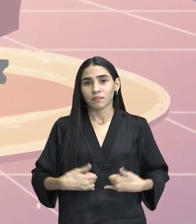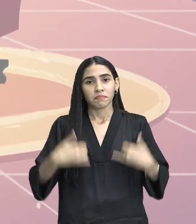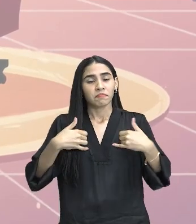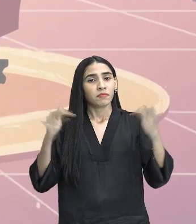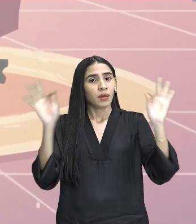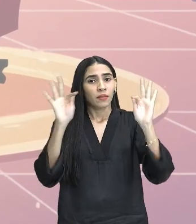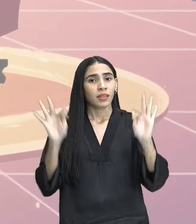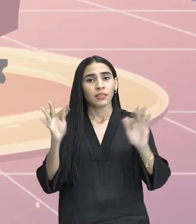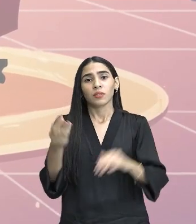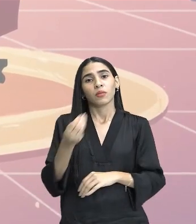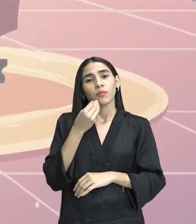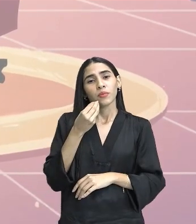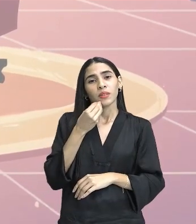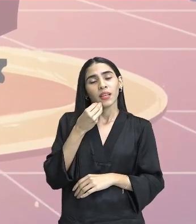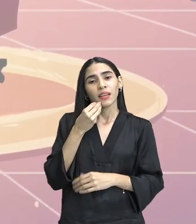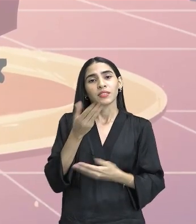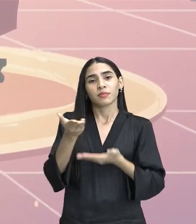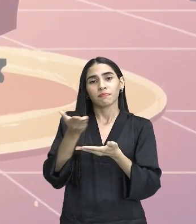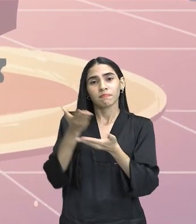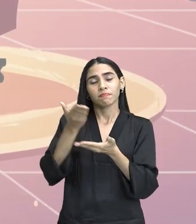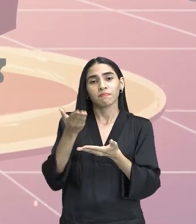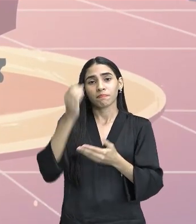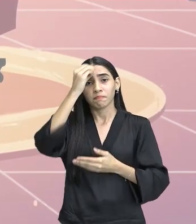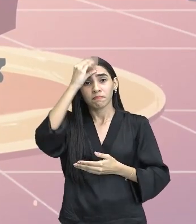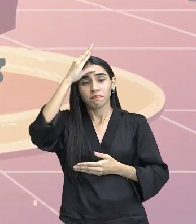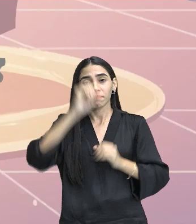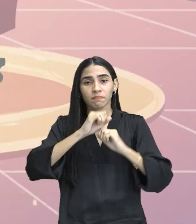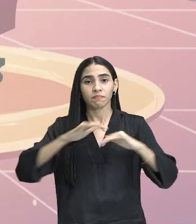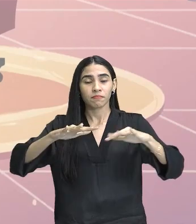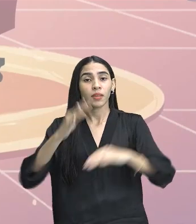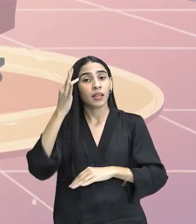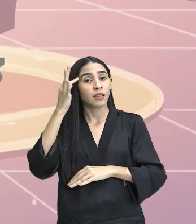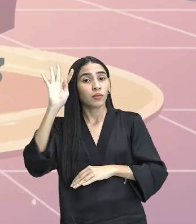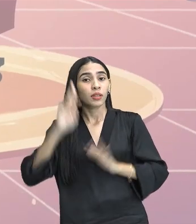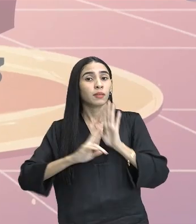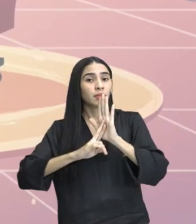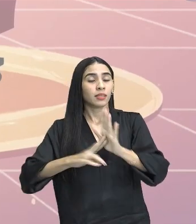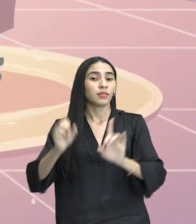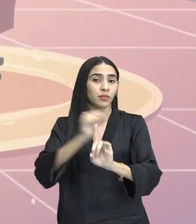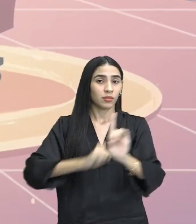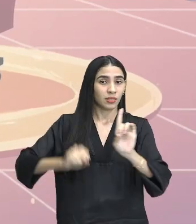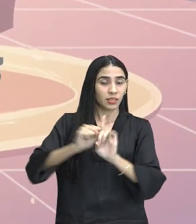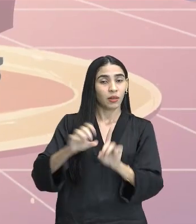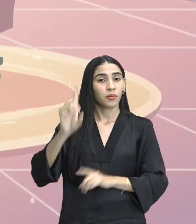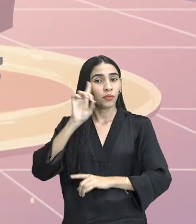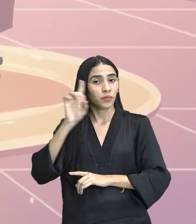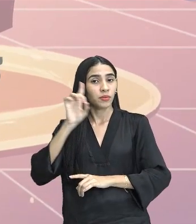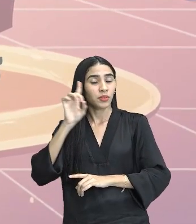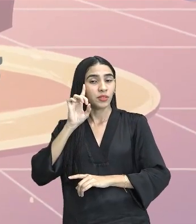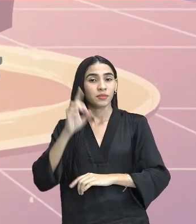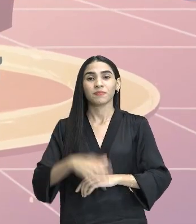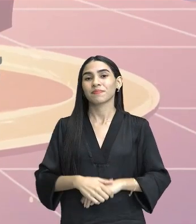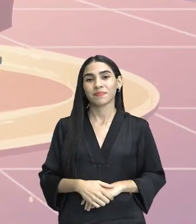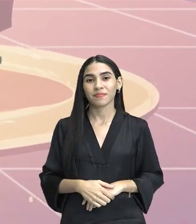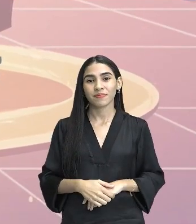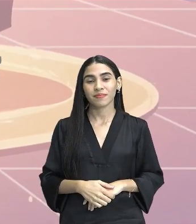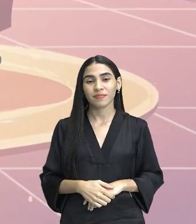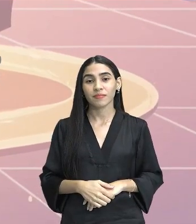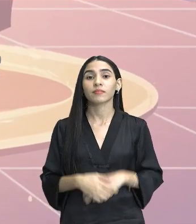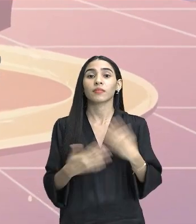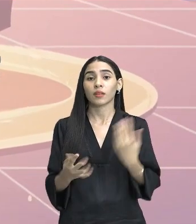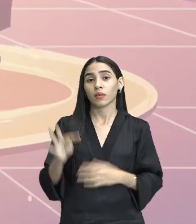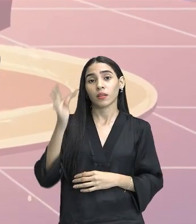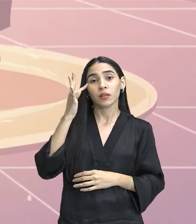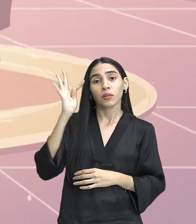ter a oportunidade de compartilhar com vocês a teoria das representações sociais no dia a dia da atualidade. A teoria